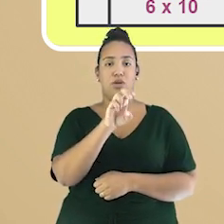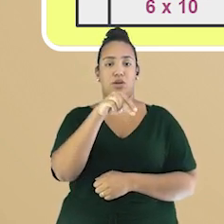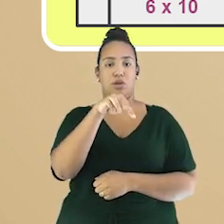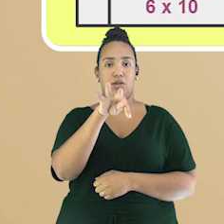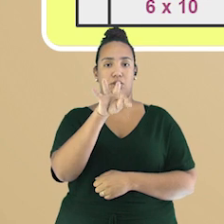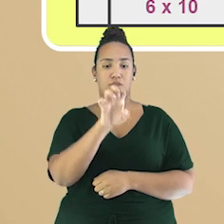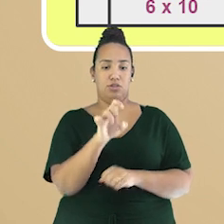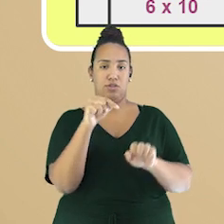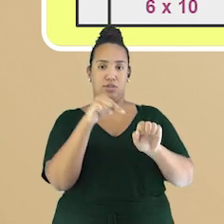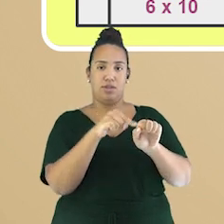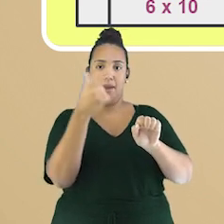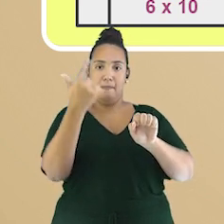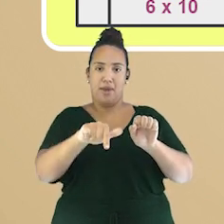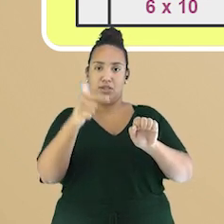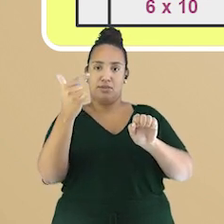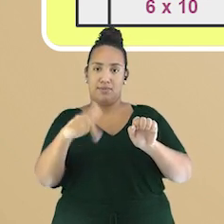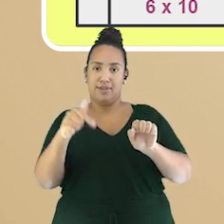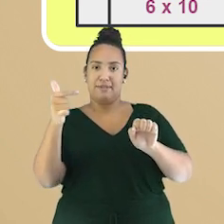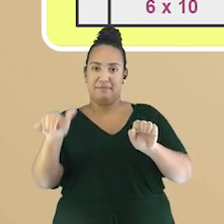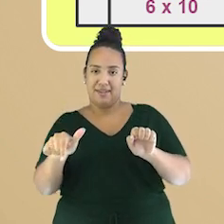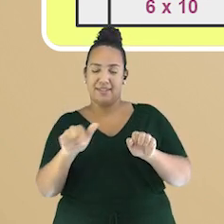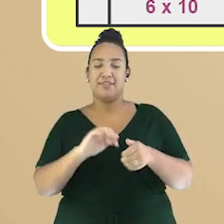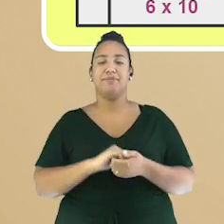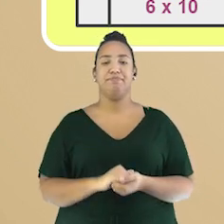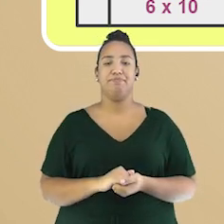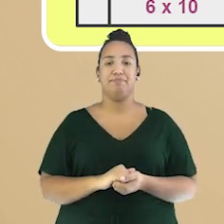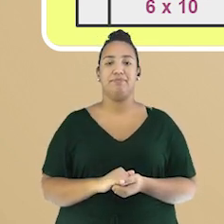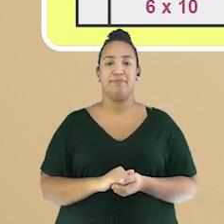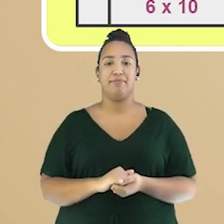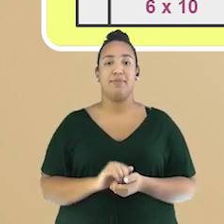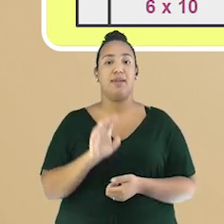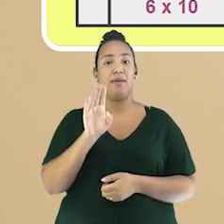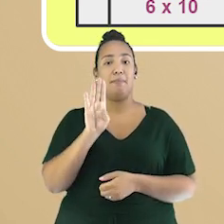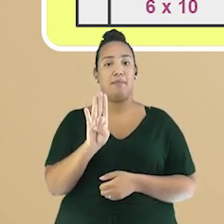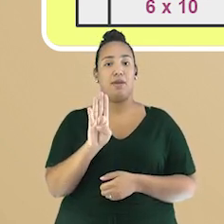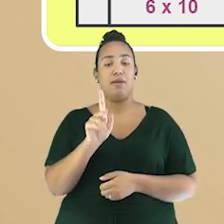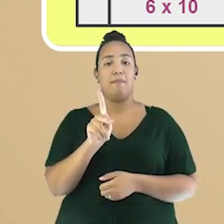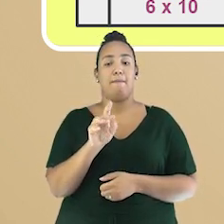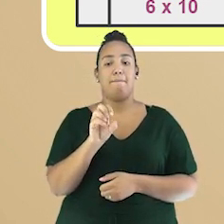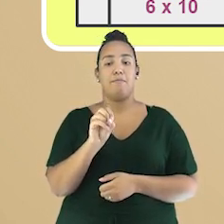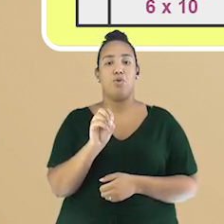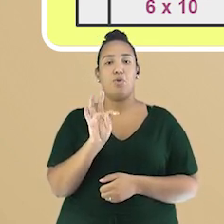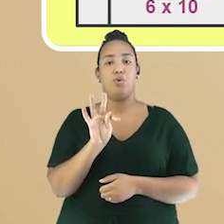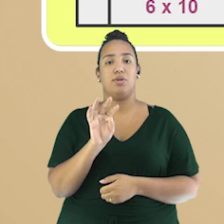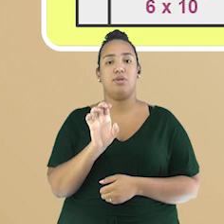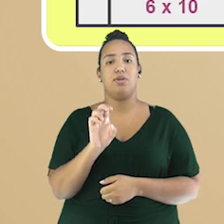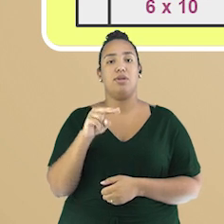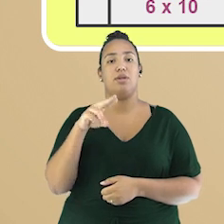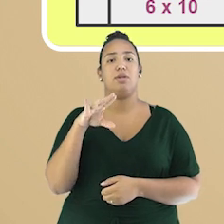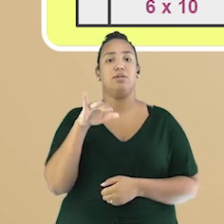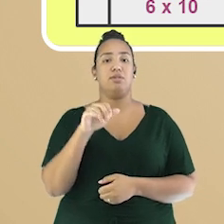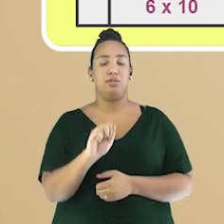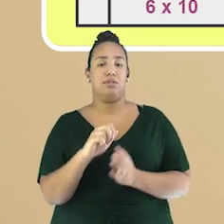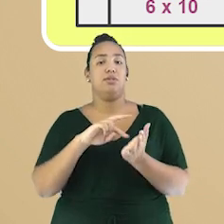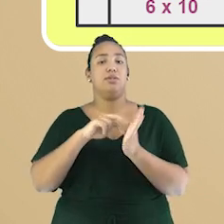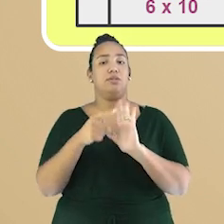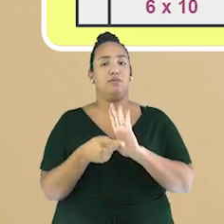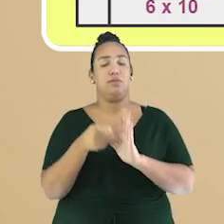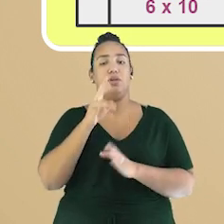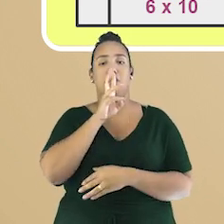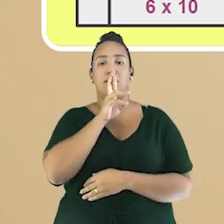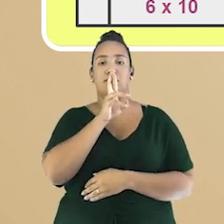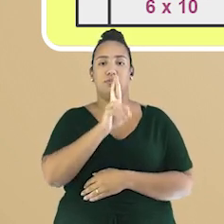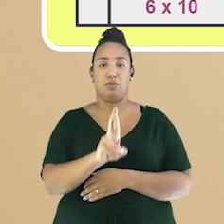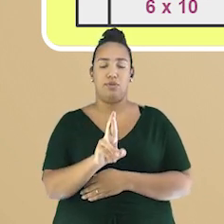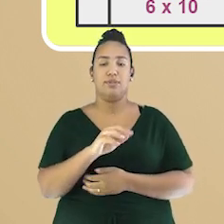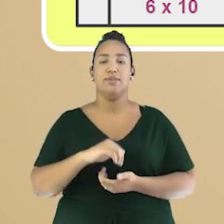base vai se repetir. E B é a potência, ou seja, o resultado. Nesse exemplo que aparece na